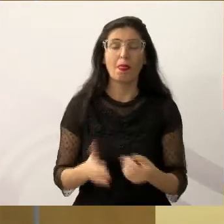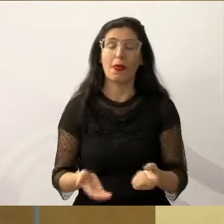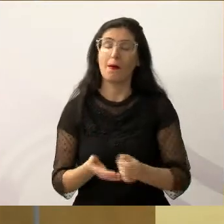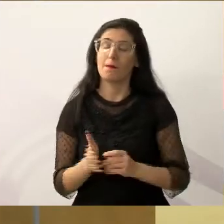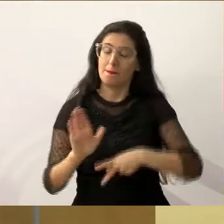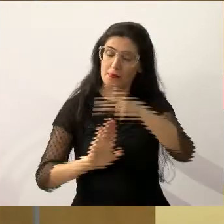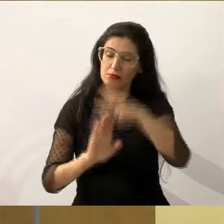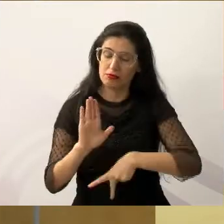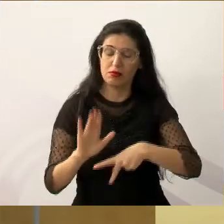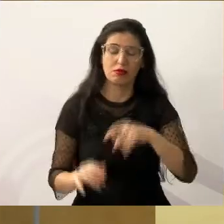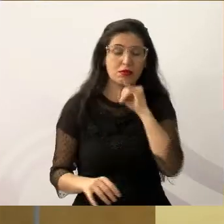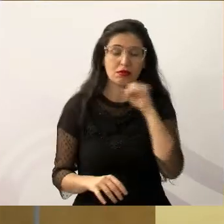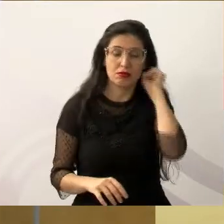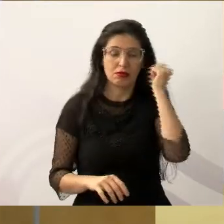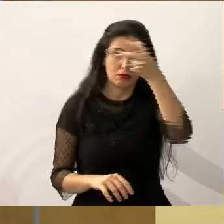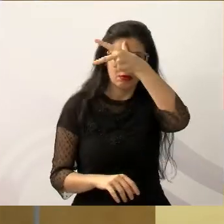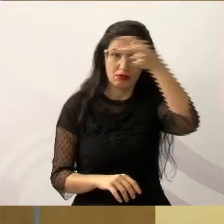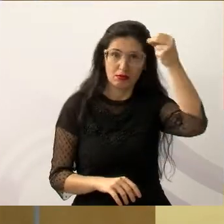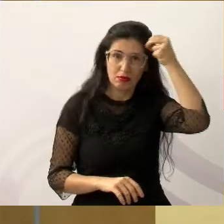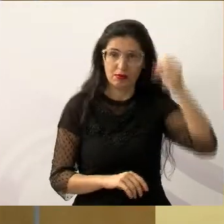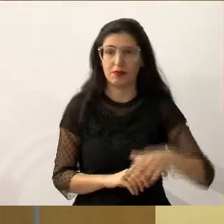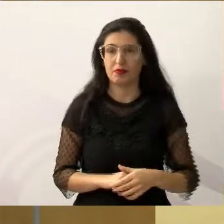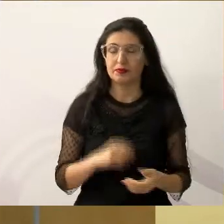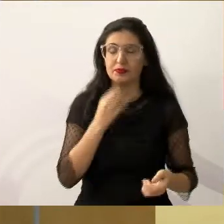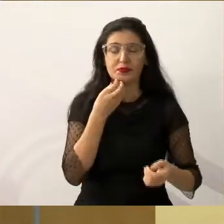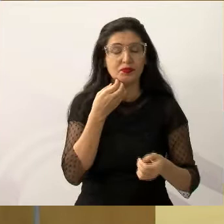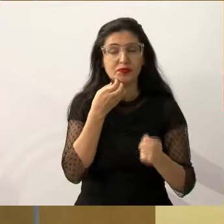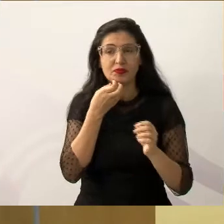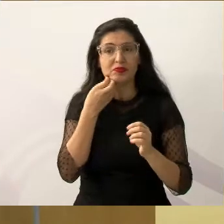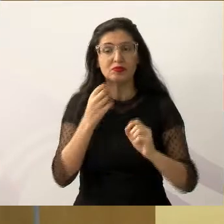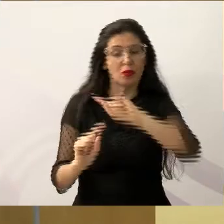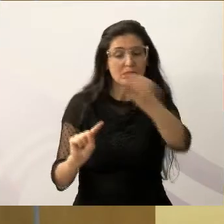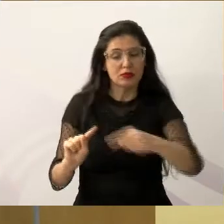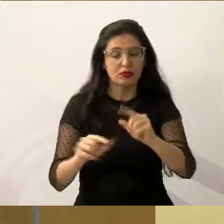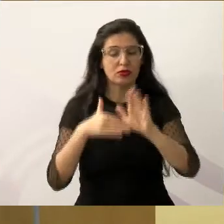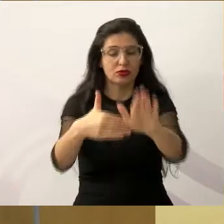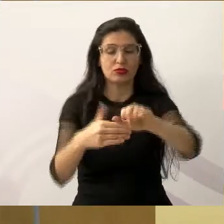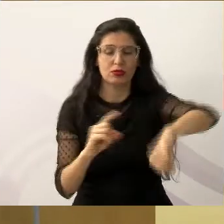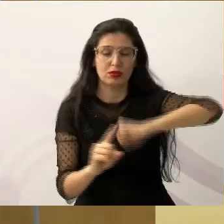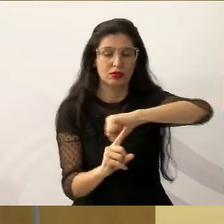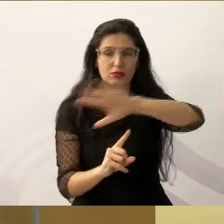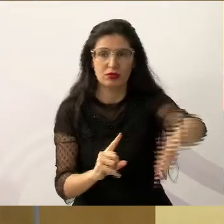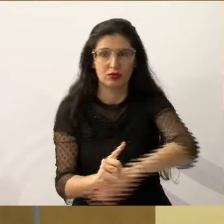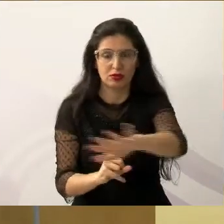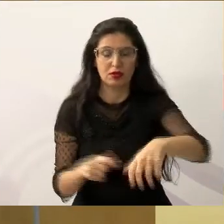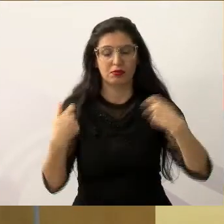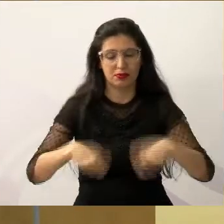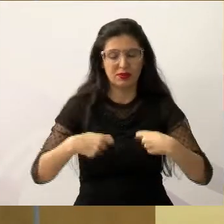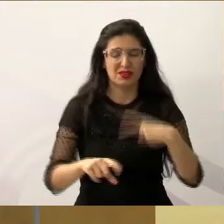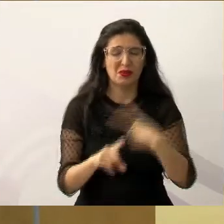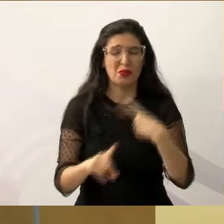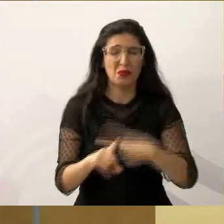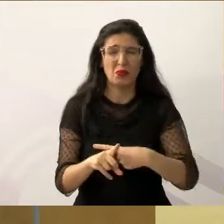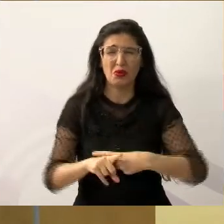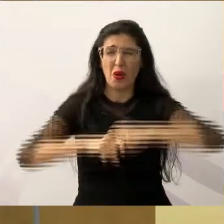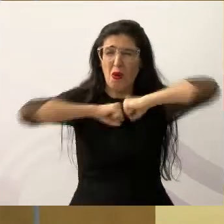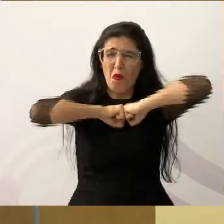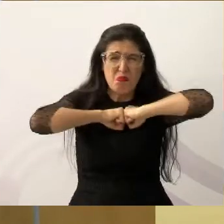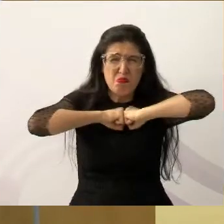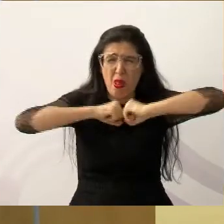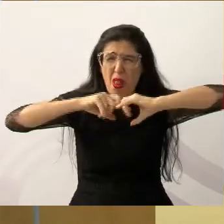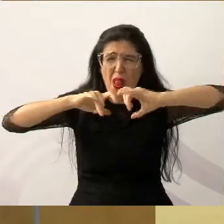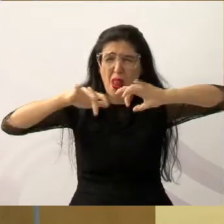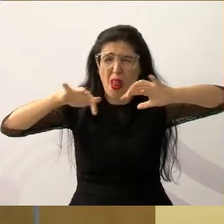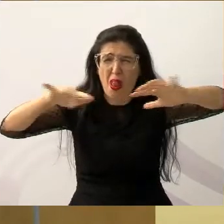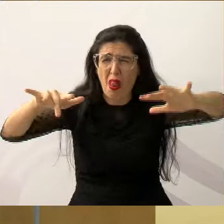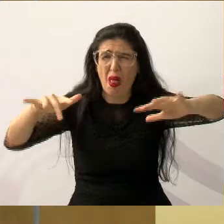Santana traz um olhar social e necessário durante essa crise de pandemia do